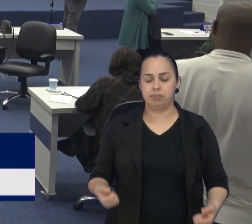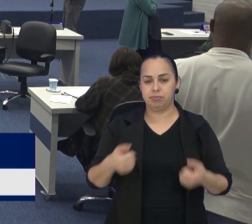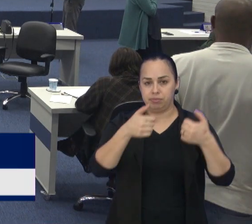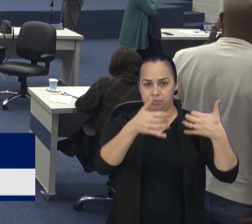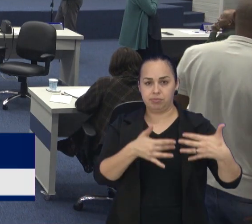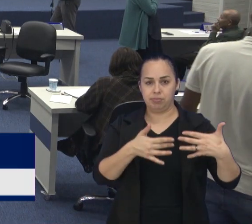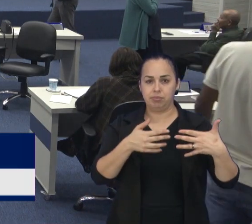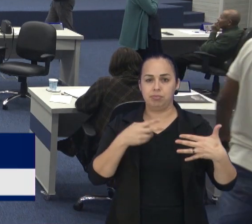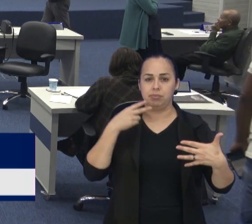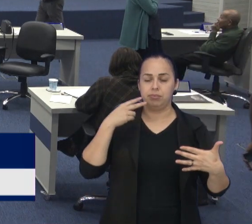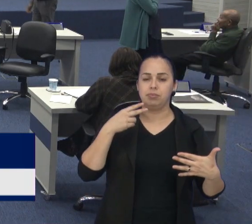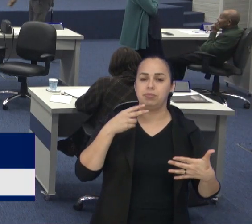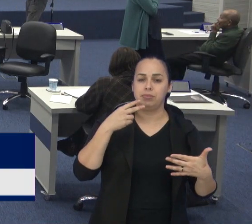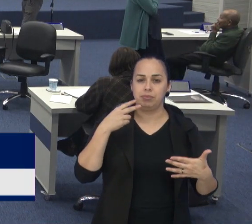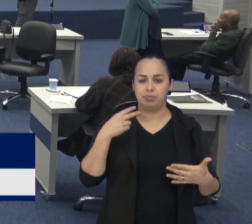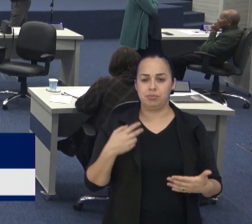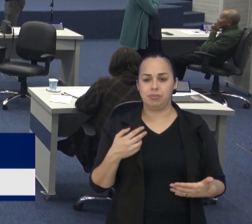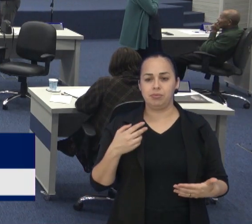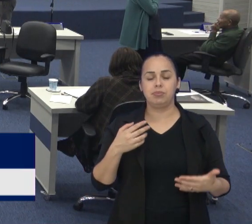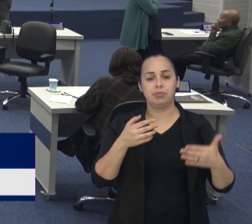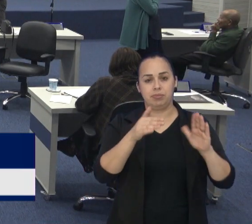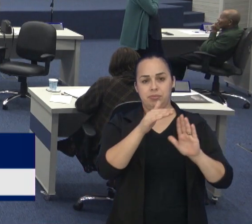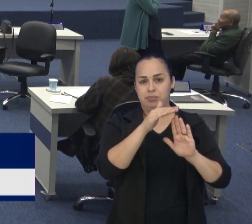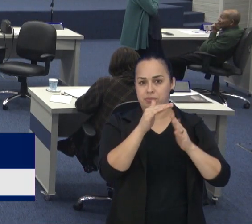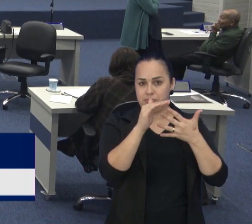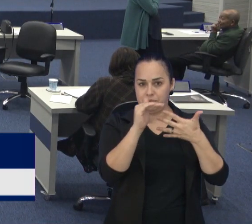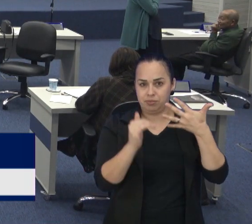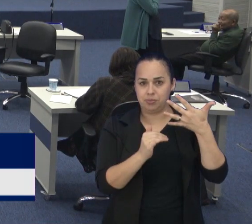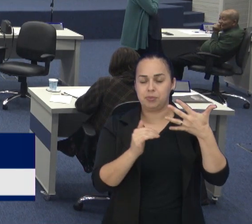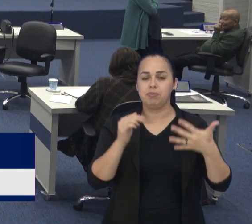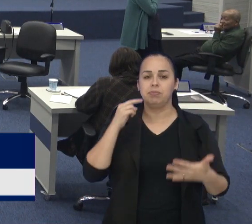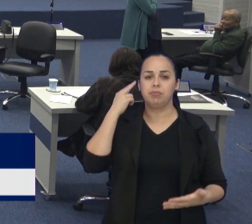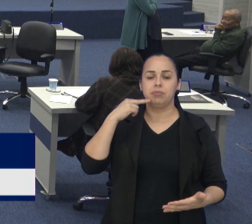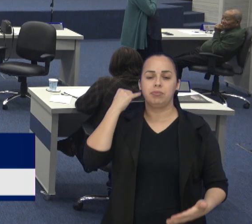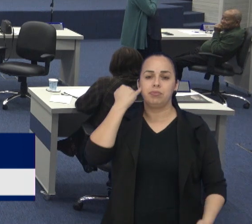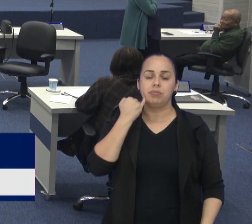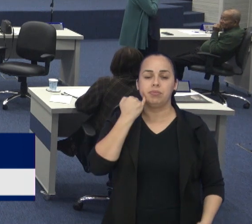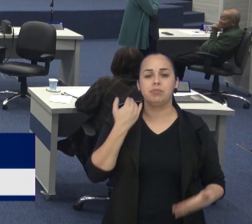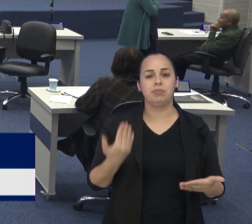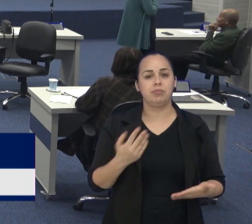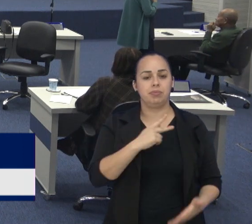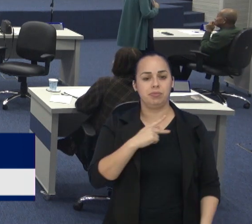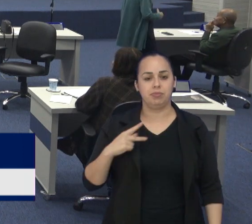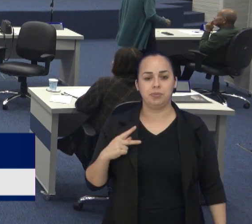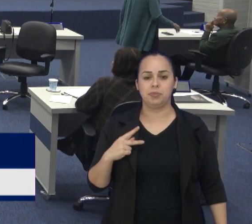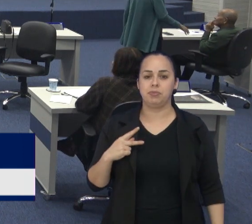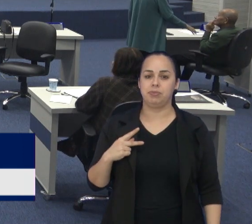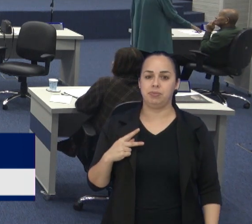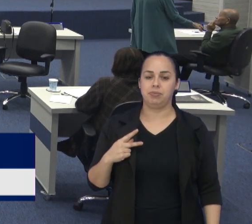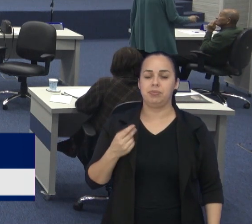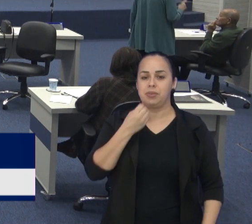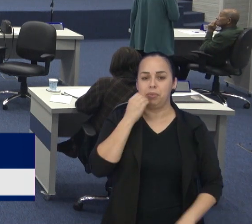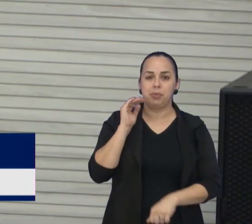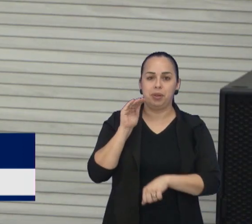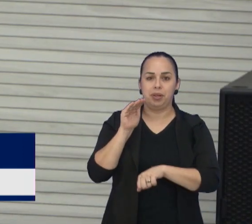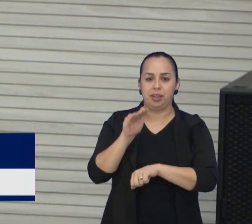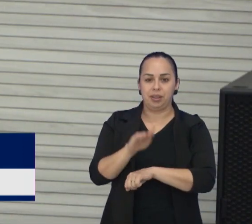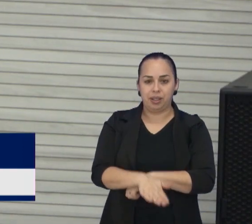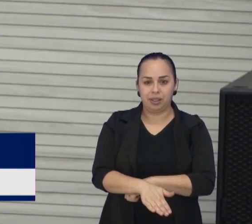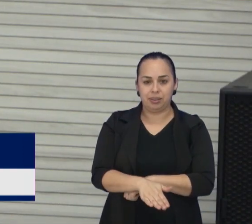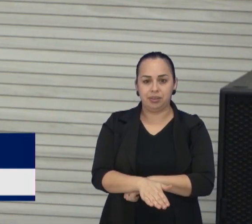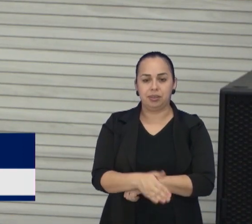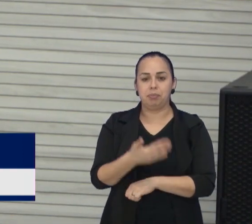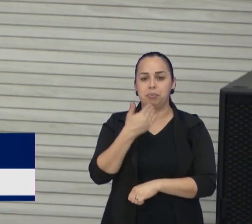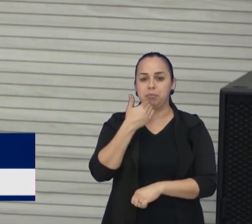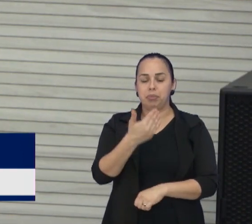Justificativa de votação, questão de ordem. Questão de ordem, vereador José Luiz Nunes. Senhor presidente, boa tarde.